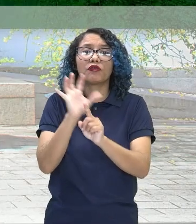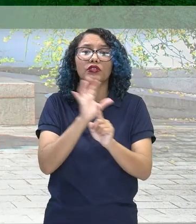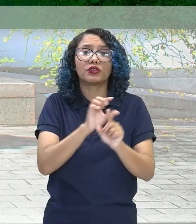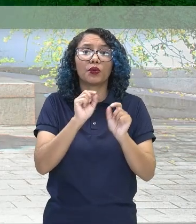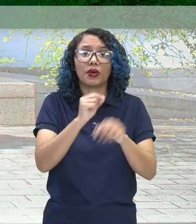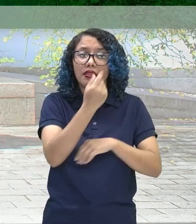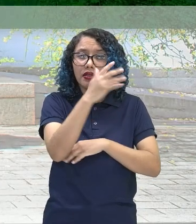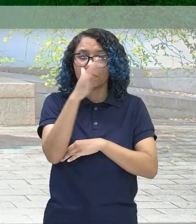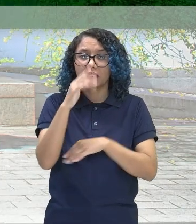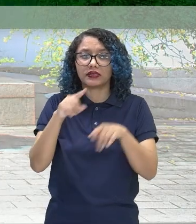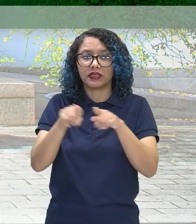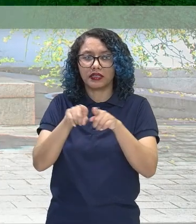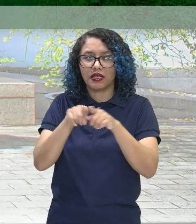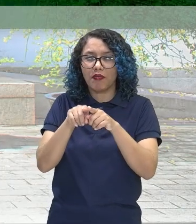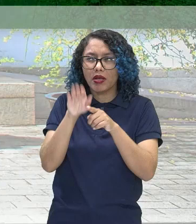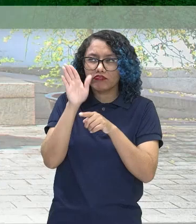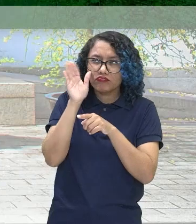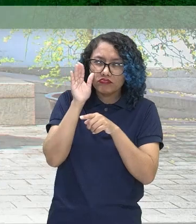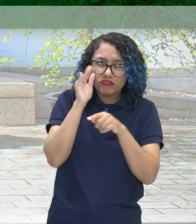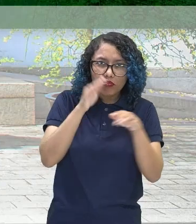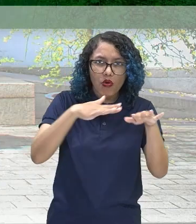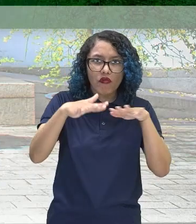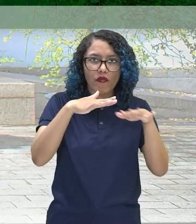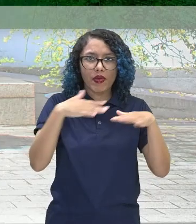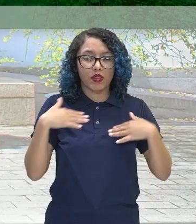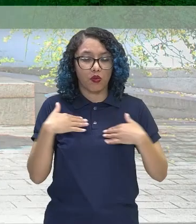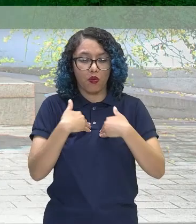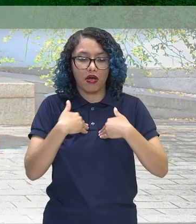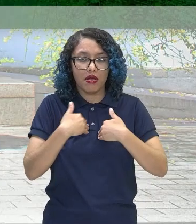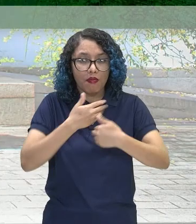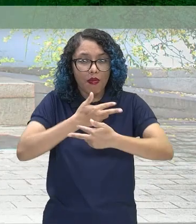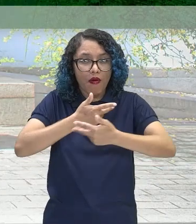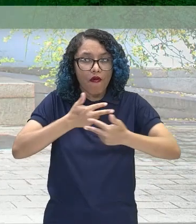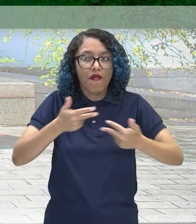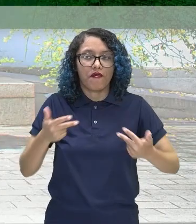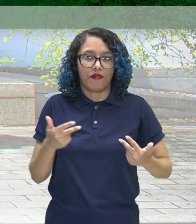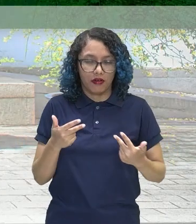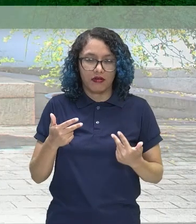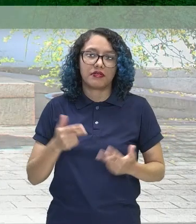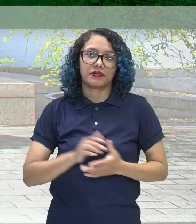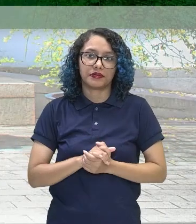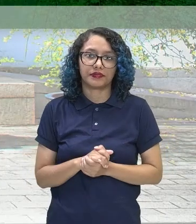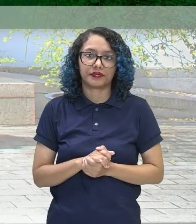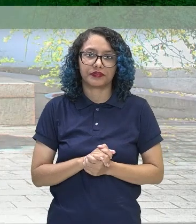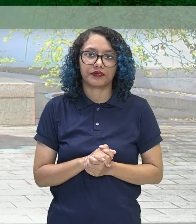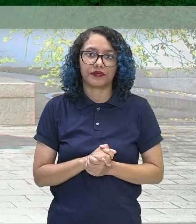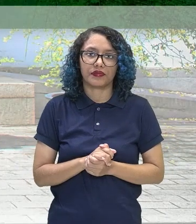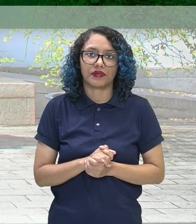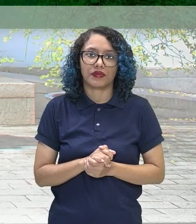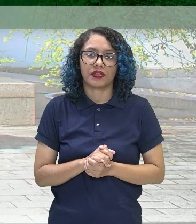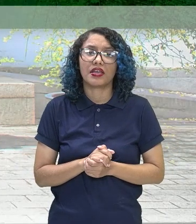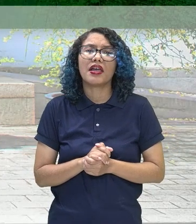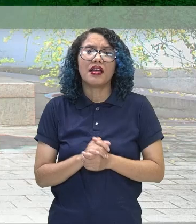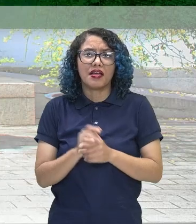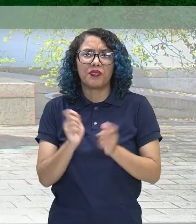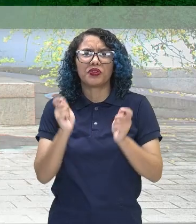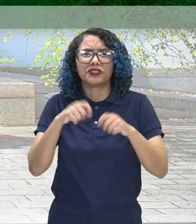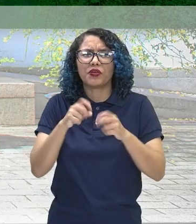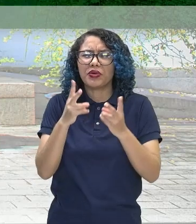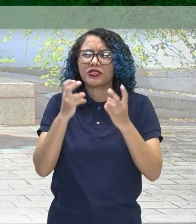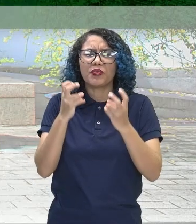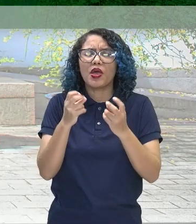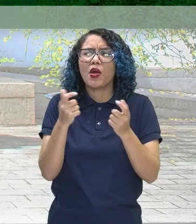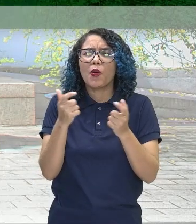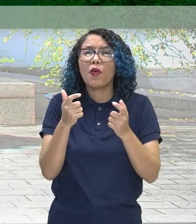dos movimentos dos animais. E toda essa informação vocês conseguem ver aonde? Lá na animação que eu falei para